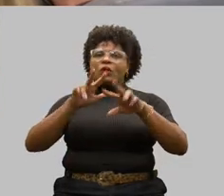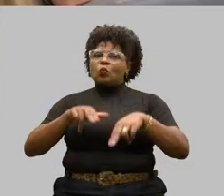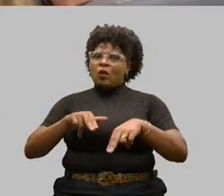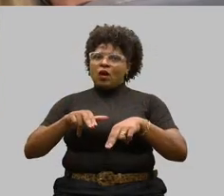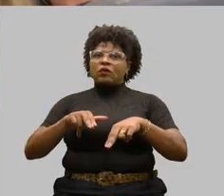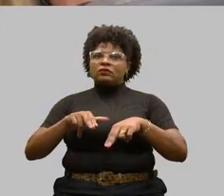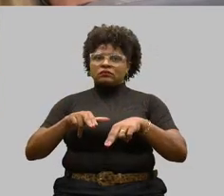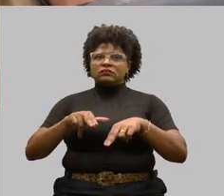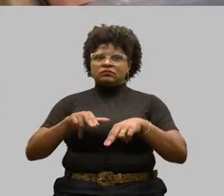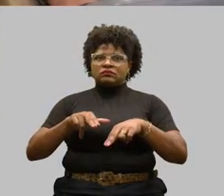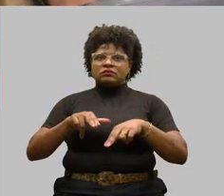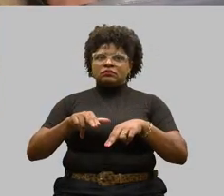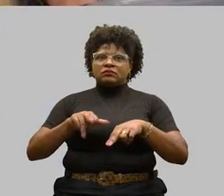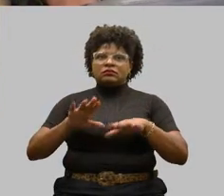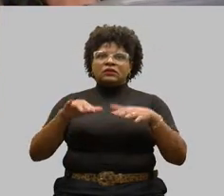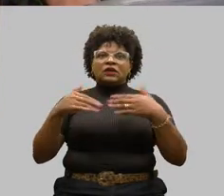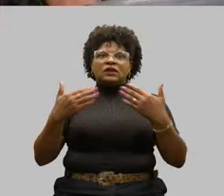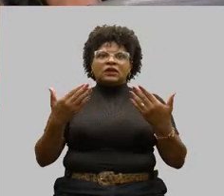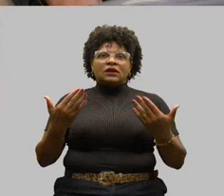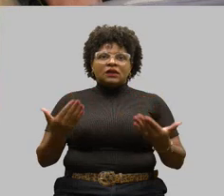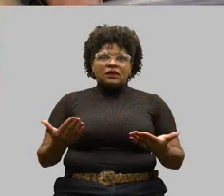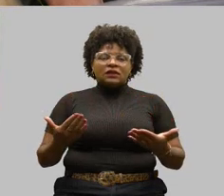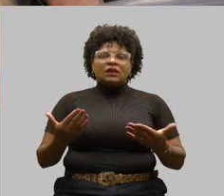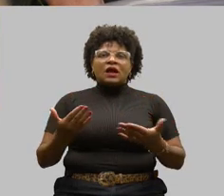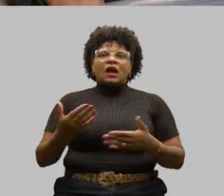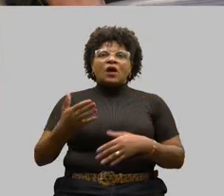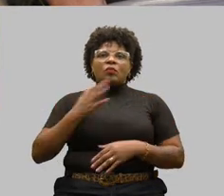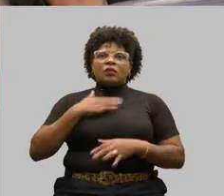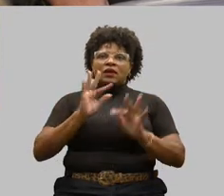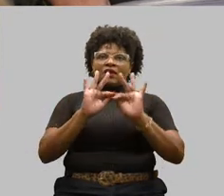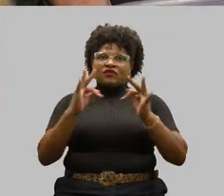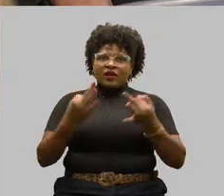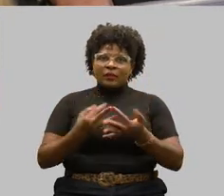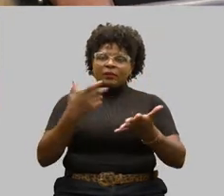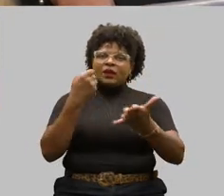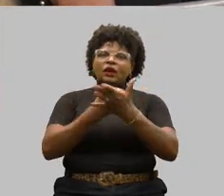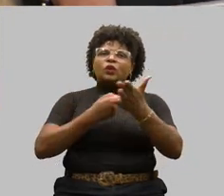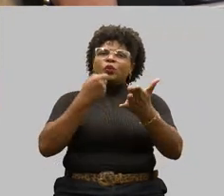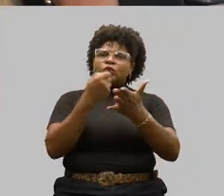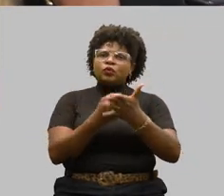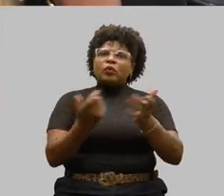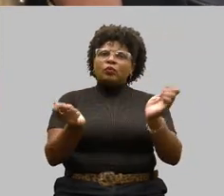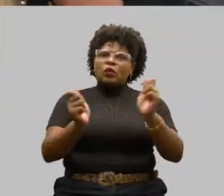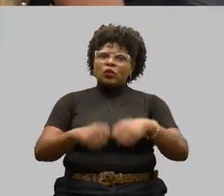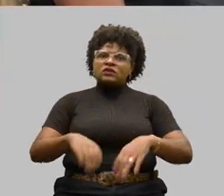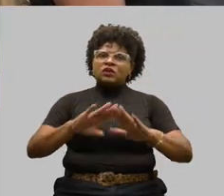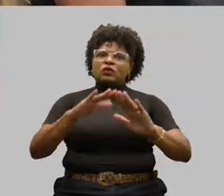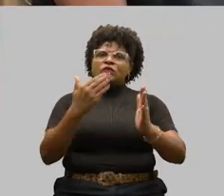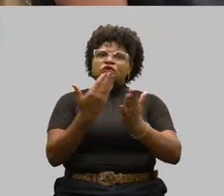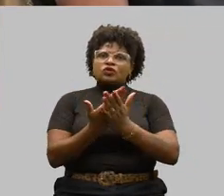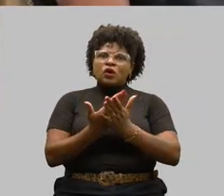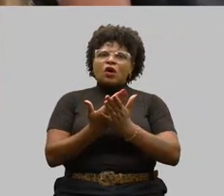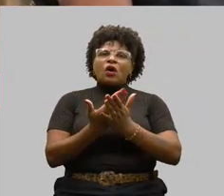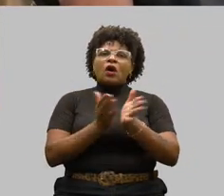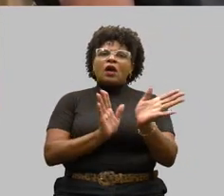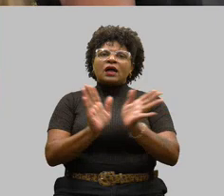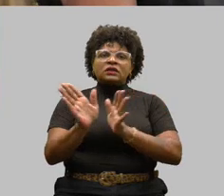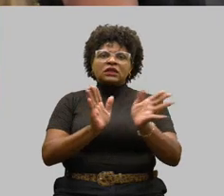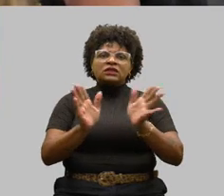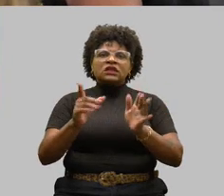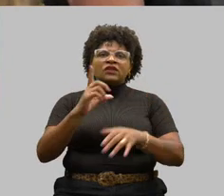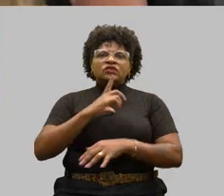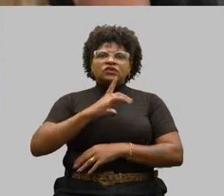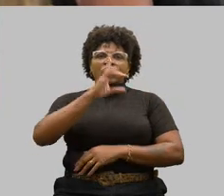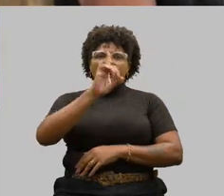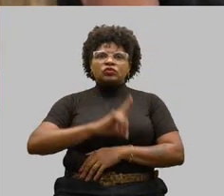eu cresci vendo os meus pais lutarem para conseguir uma escola acessível a lutar para ter direito à saúde